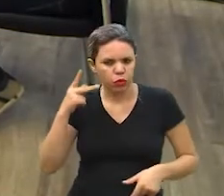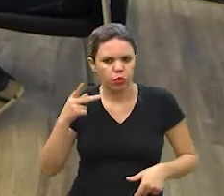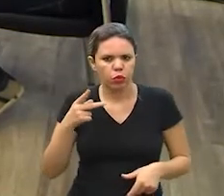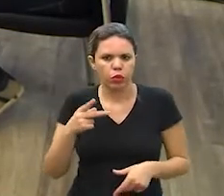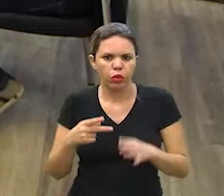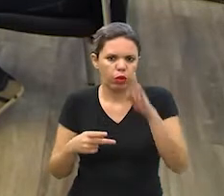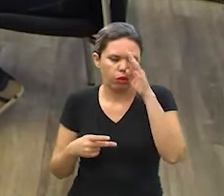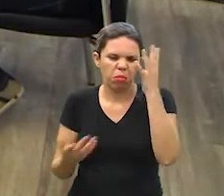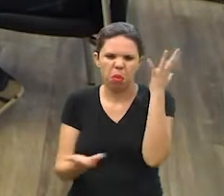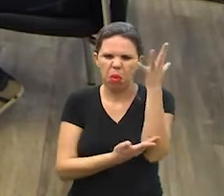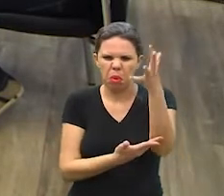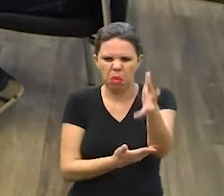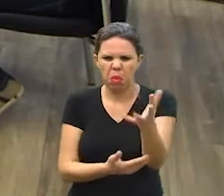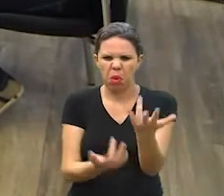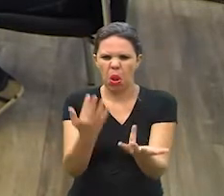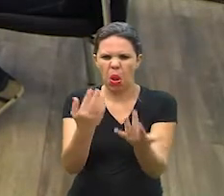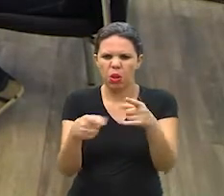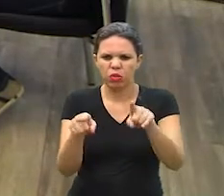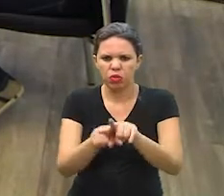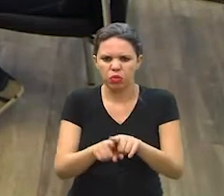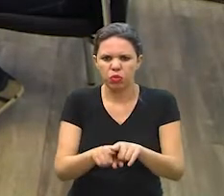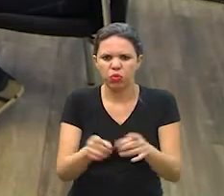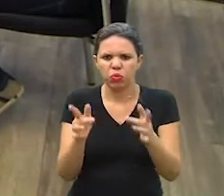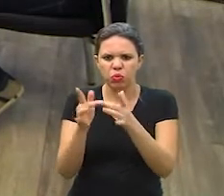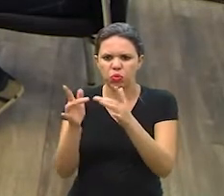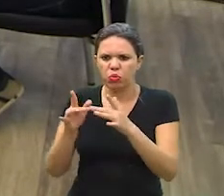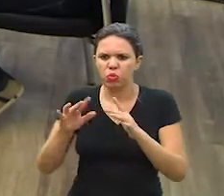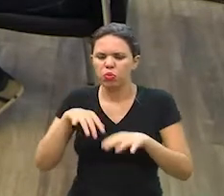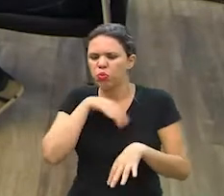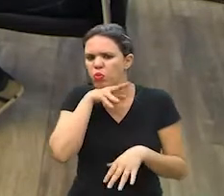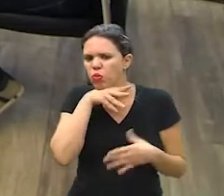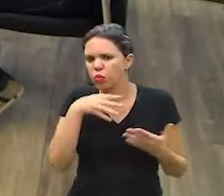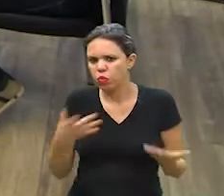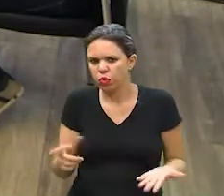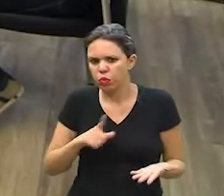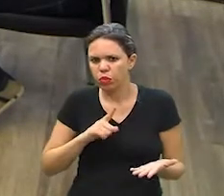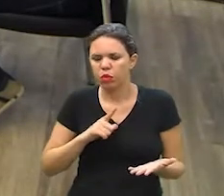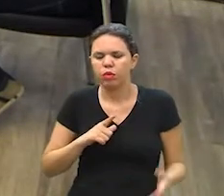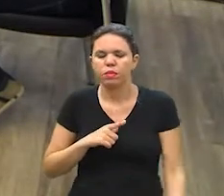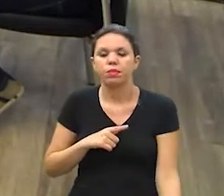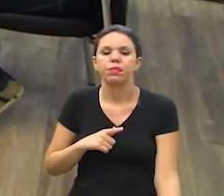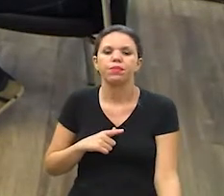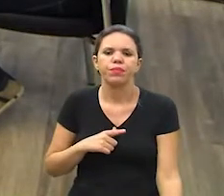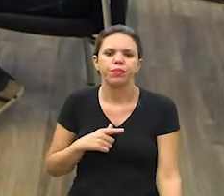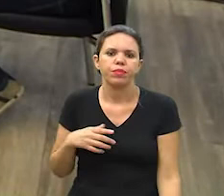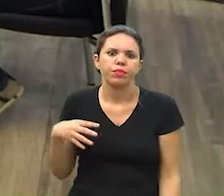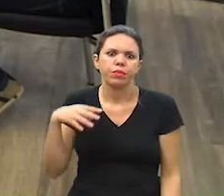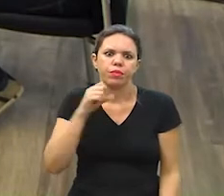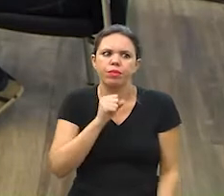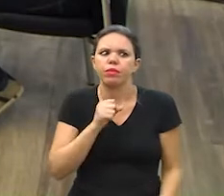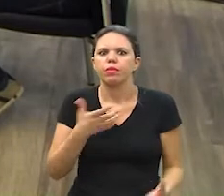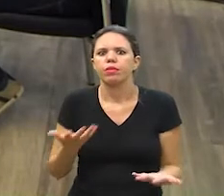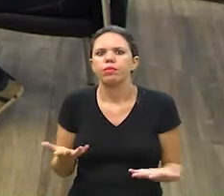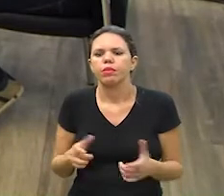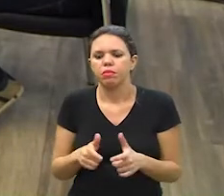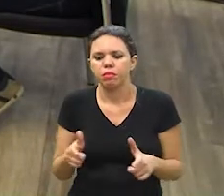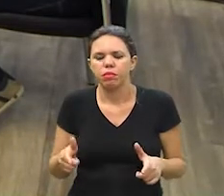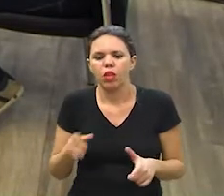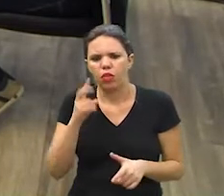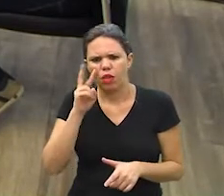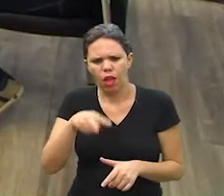principalmente em desmatamento, em floresta, esse contato com os animais, ele tem sido cada vez mais rápido. Você vê